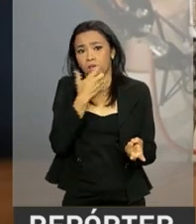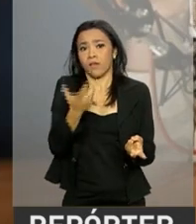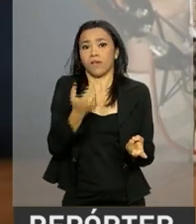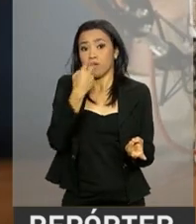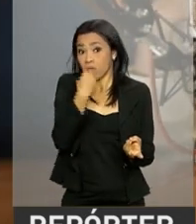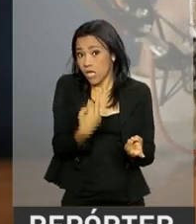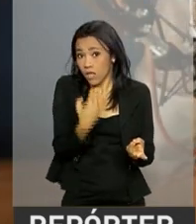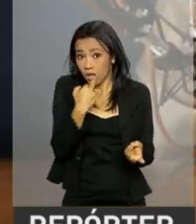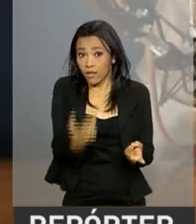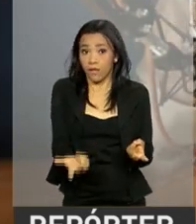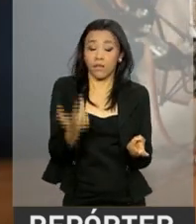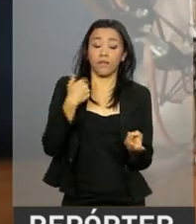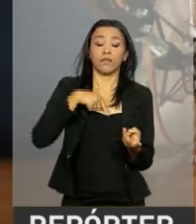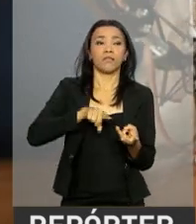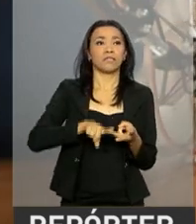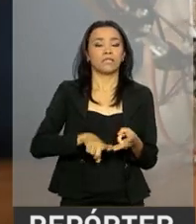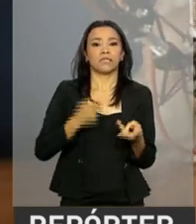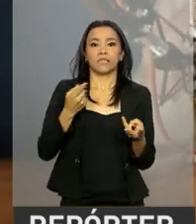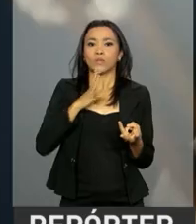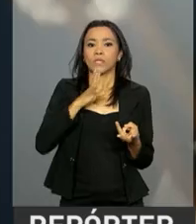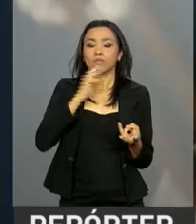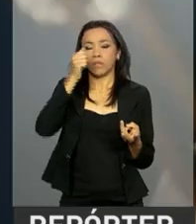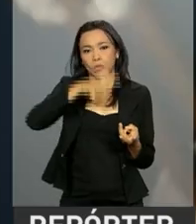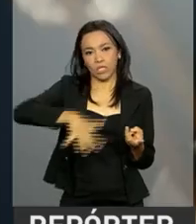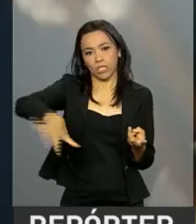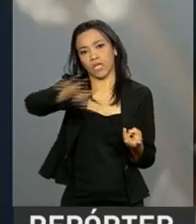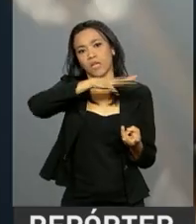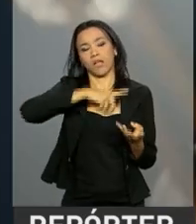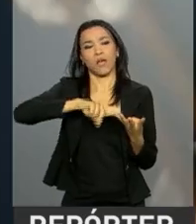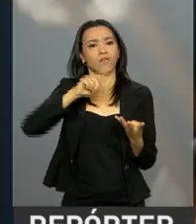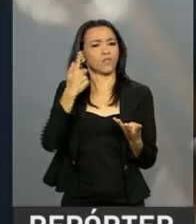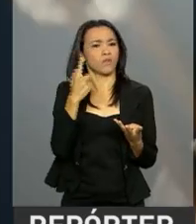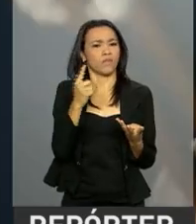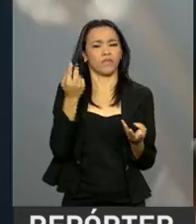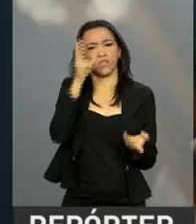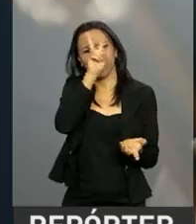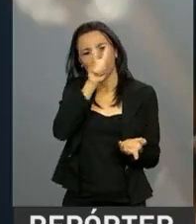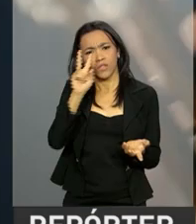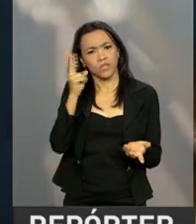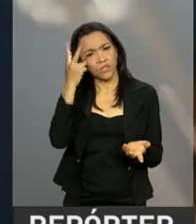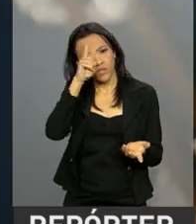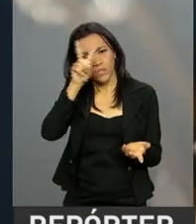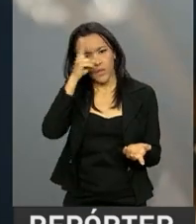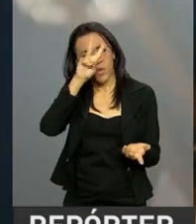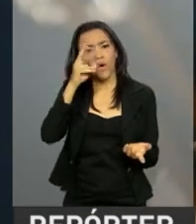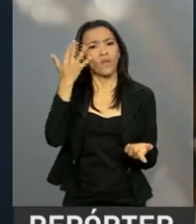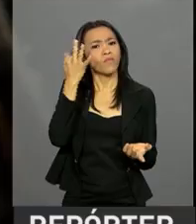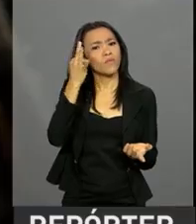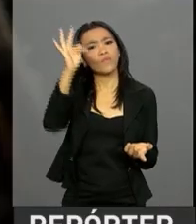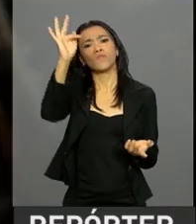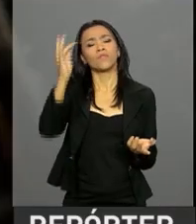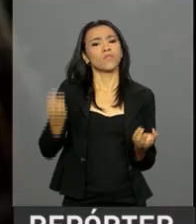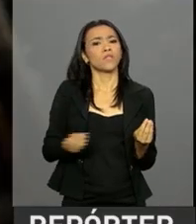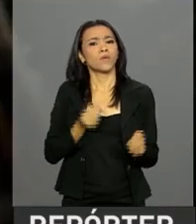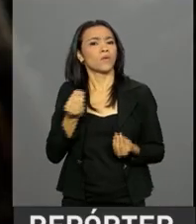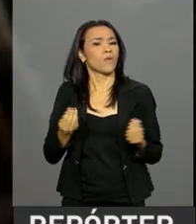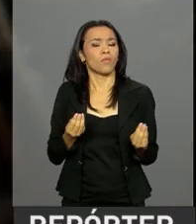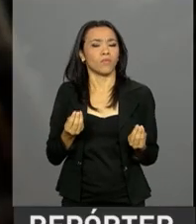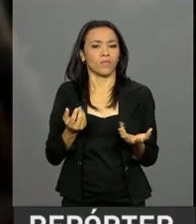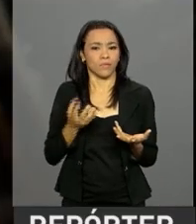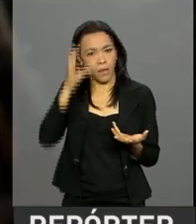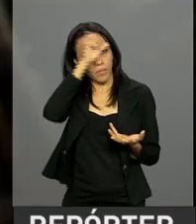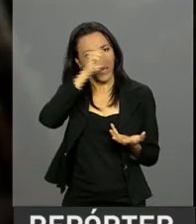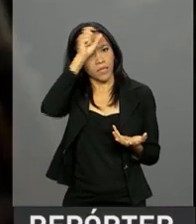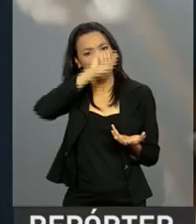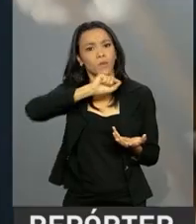eh e conhecimentos gerais em história geografia eh filosofia né Eh enfim